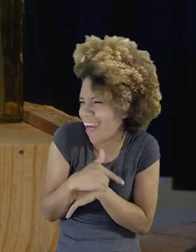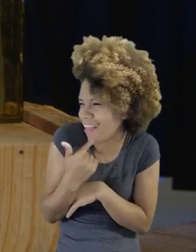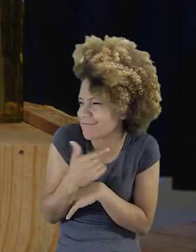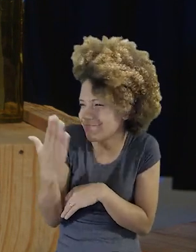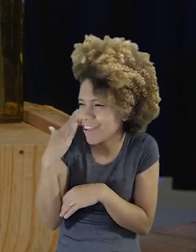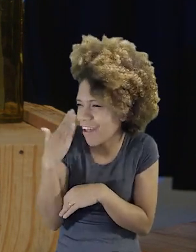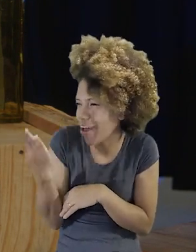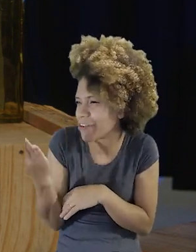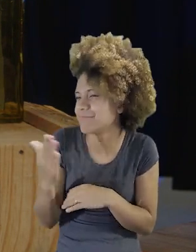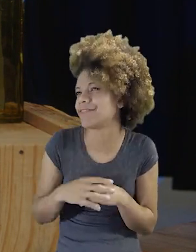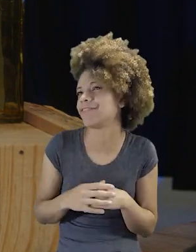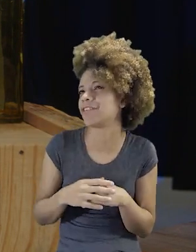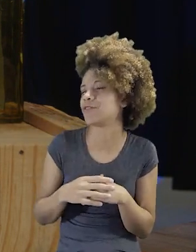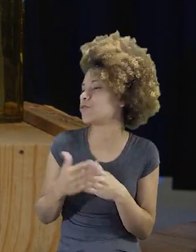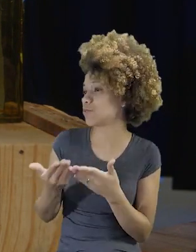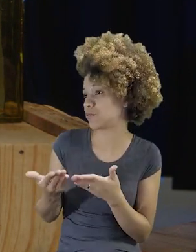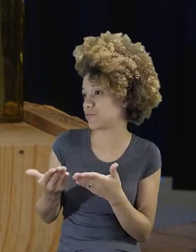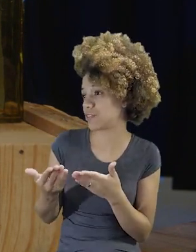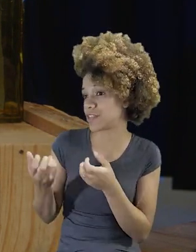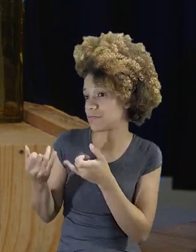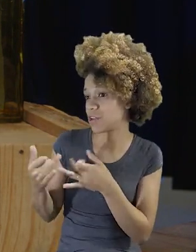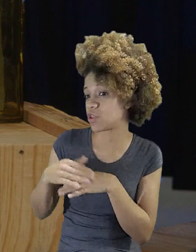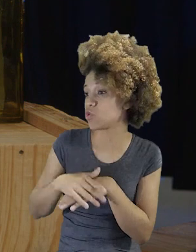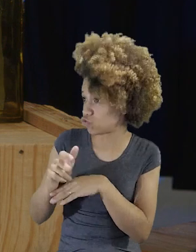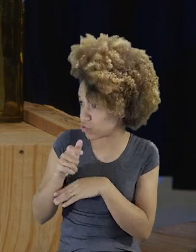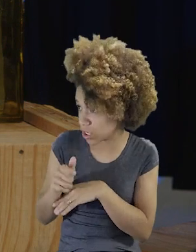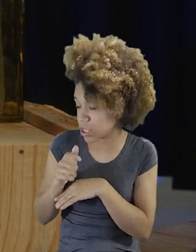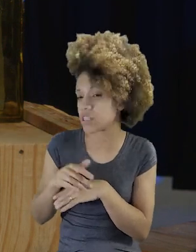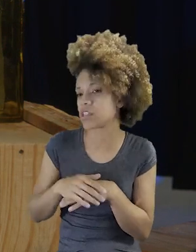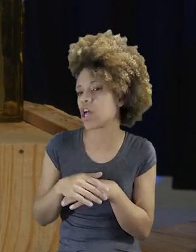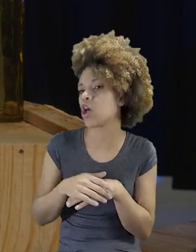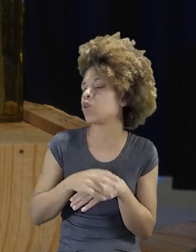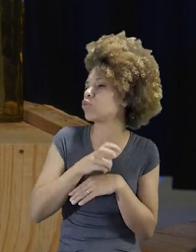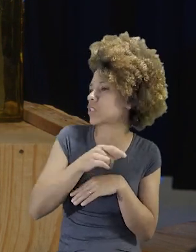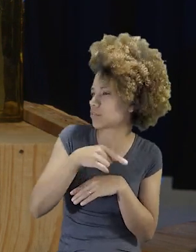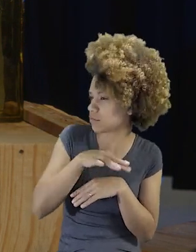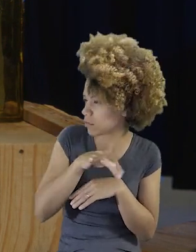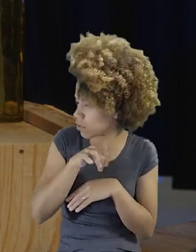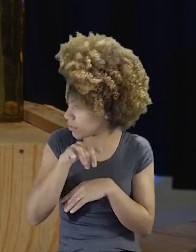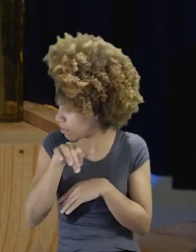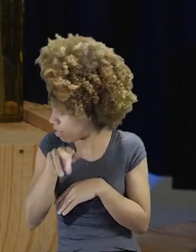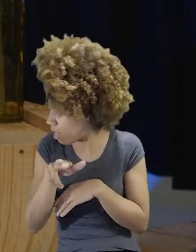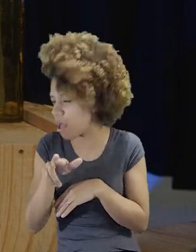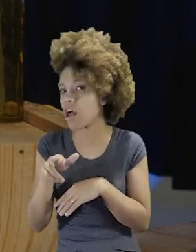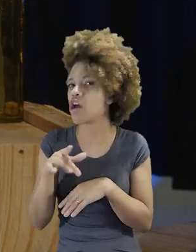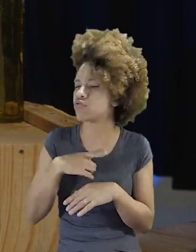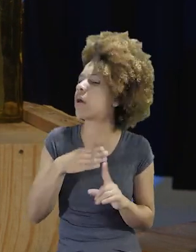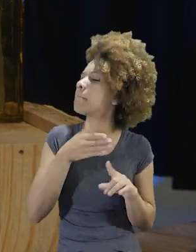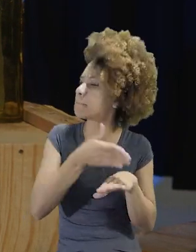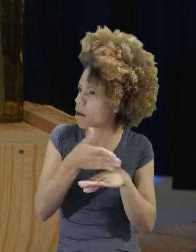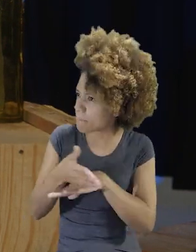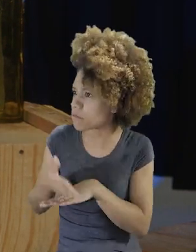são mais mais bem humorados né cara tipo falei lá atrás do do do do do X né do quinto andar ainda assim tipo